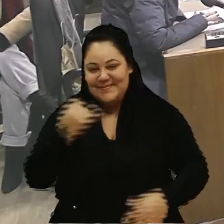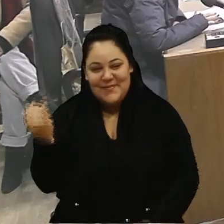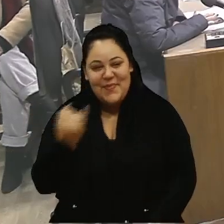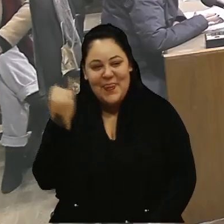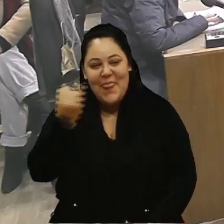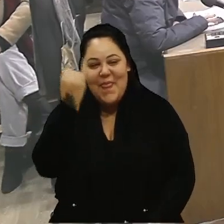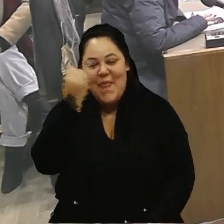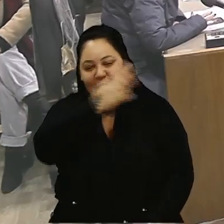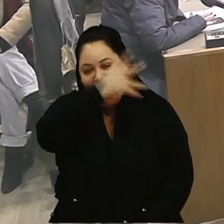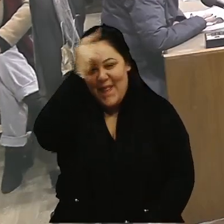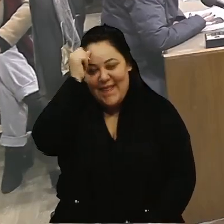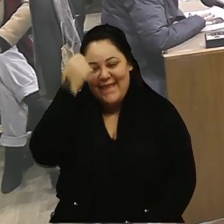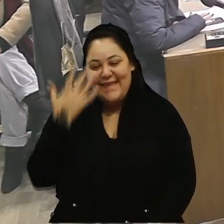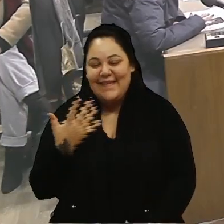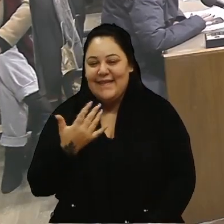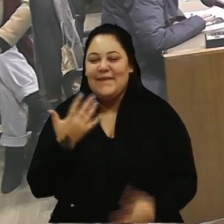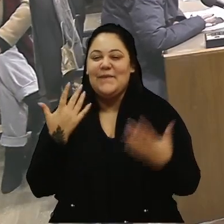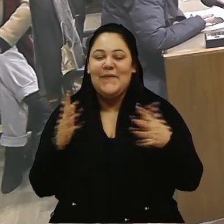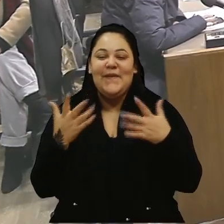Obrigado, vereador.